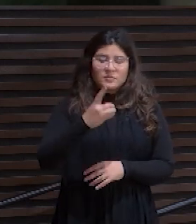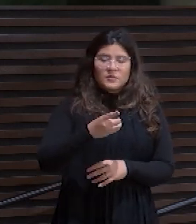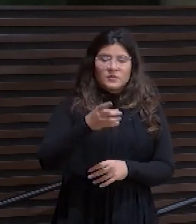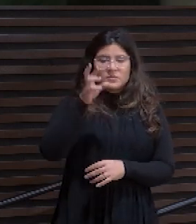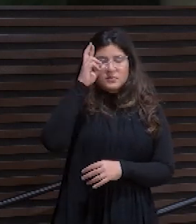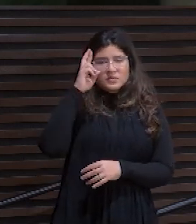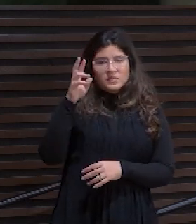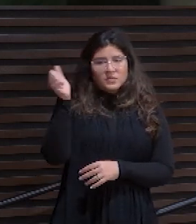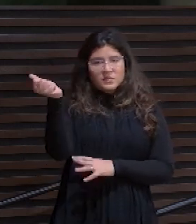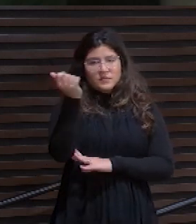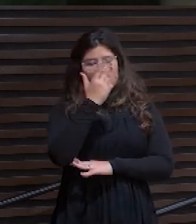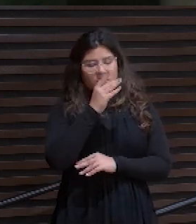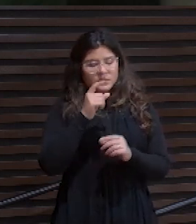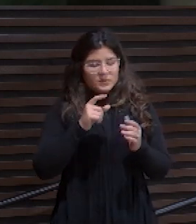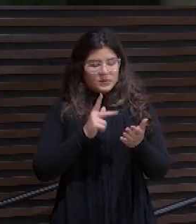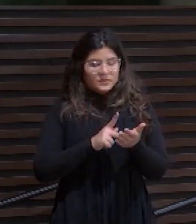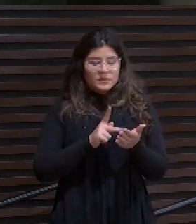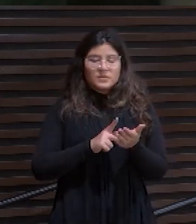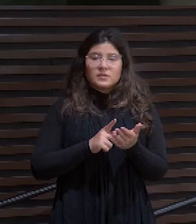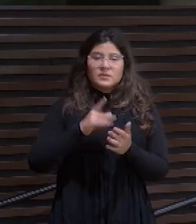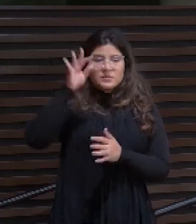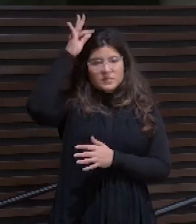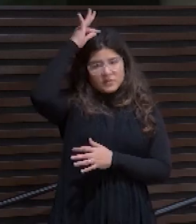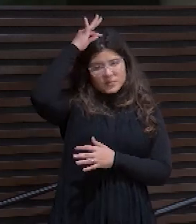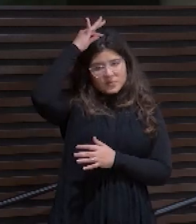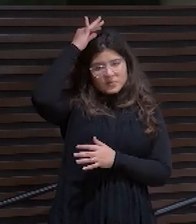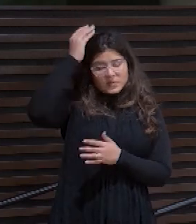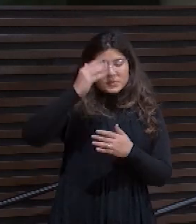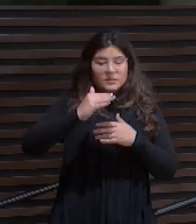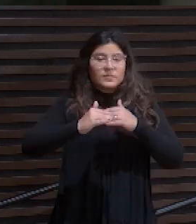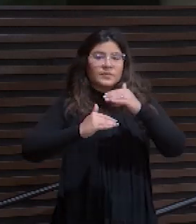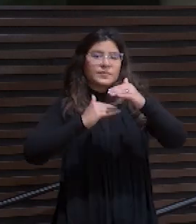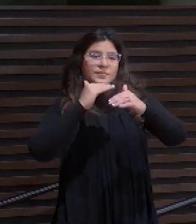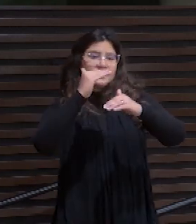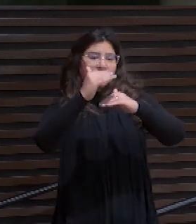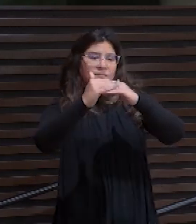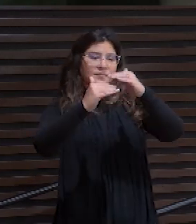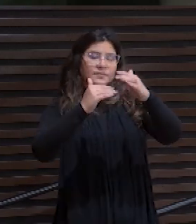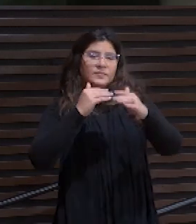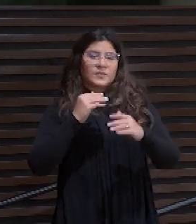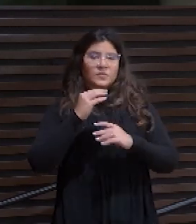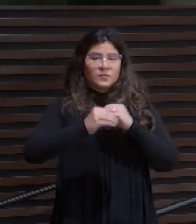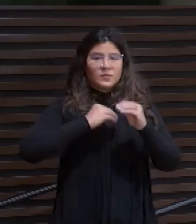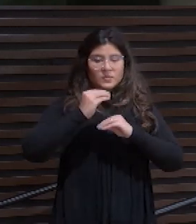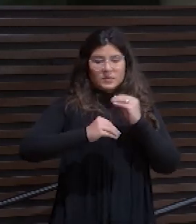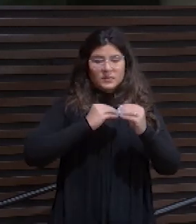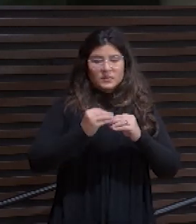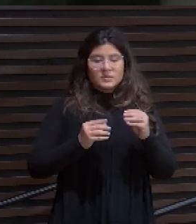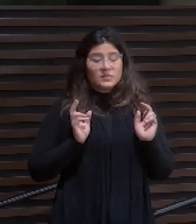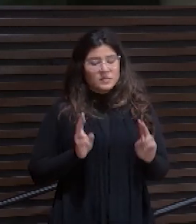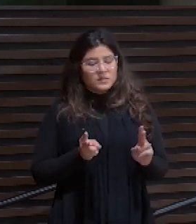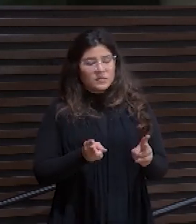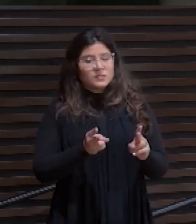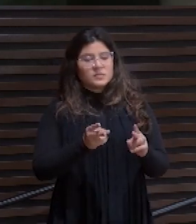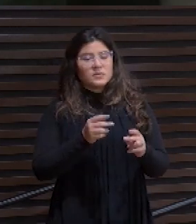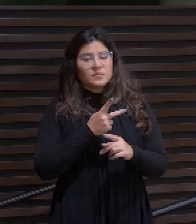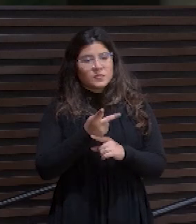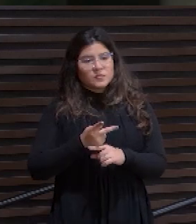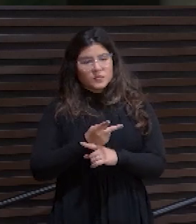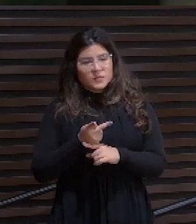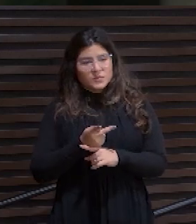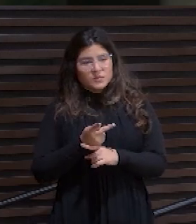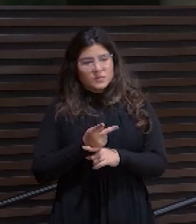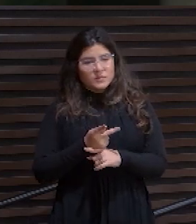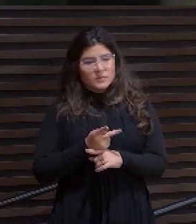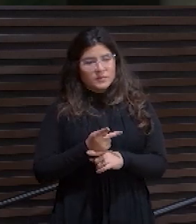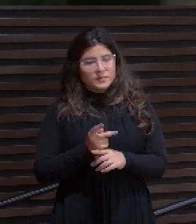verdades espirituais, progressivamente, a mudança que ele sempre buscou com os próprios esforços,